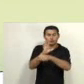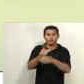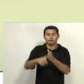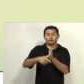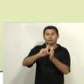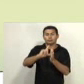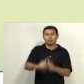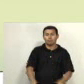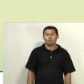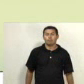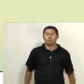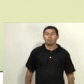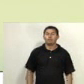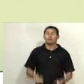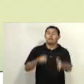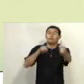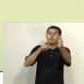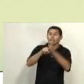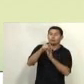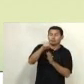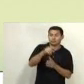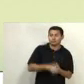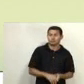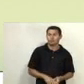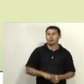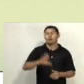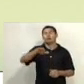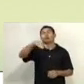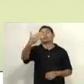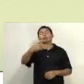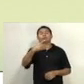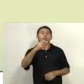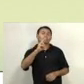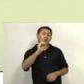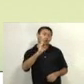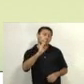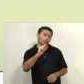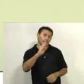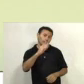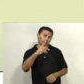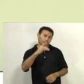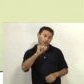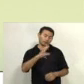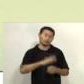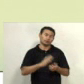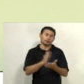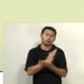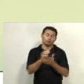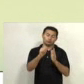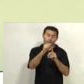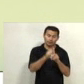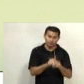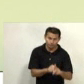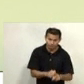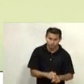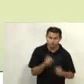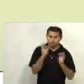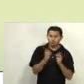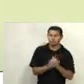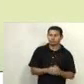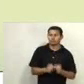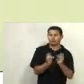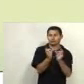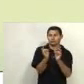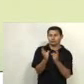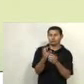anterior. Aí eu pergunto para vocês, qual que é a probabilidade em um determinado mês, tá?